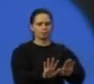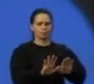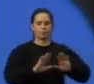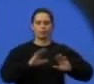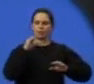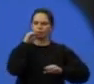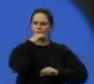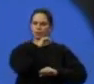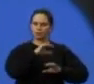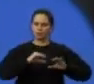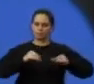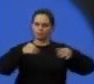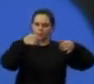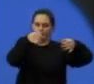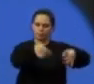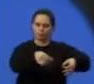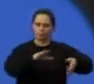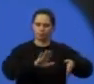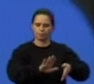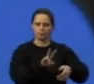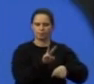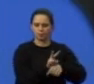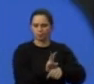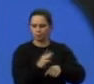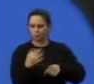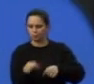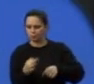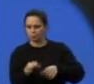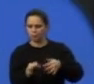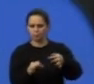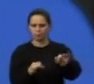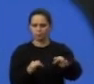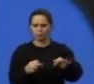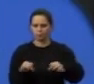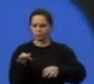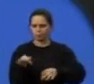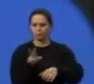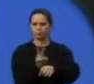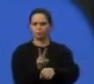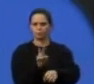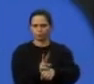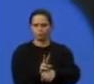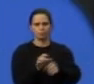aquecida e cuide dos demais ferimentos, prezado aluno.